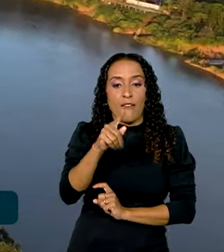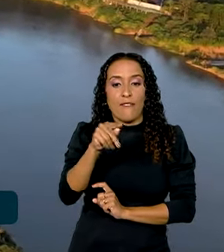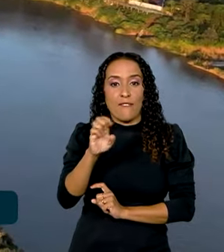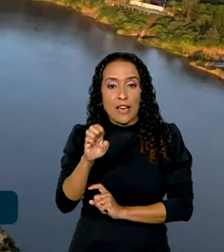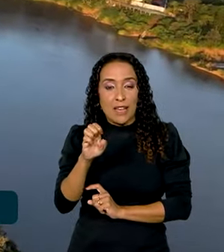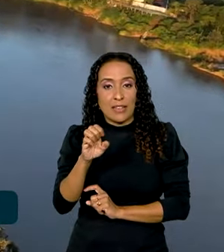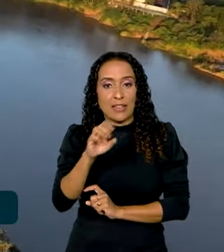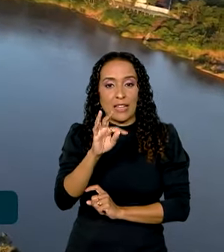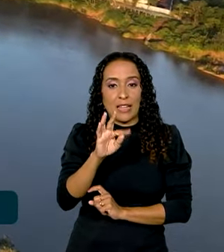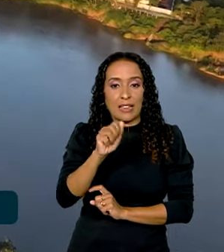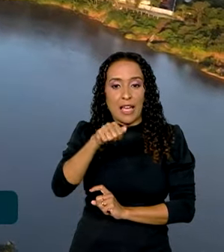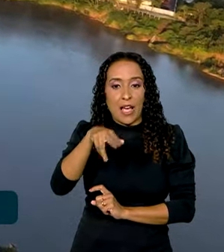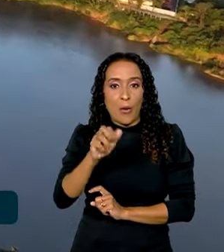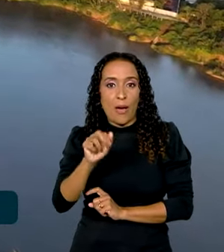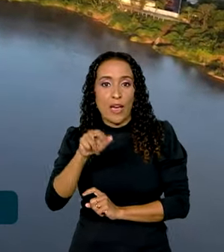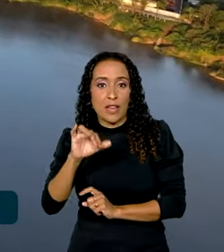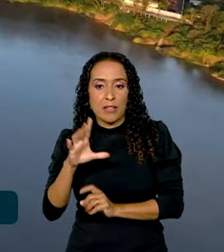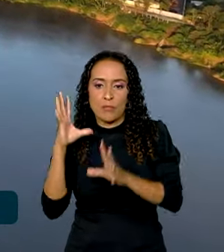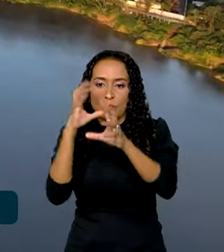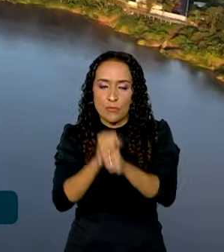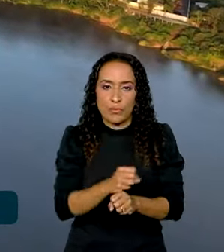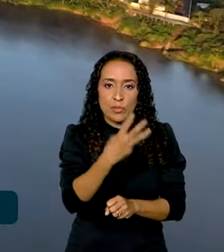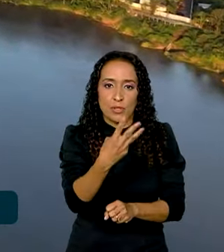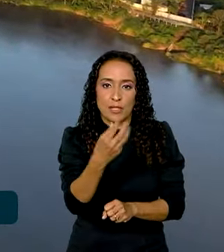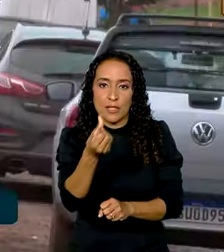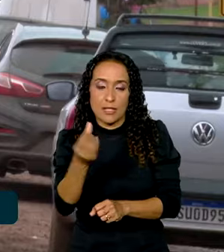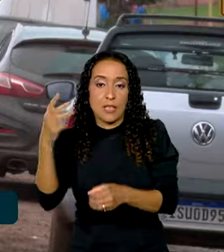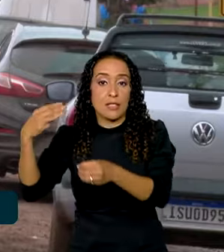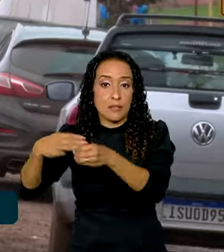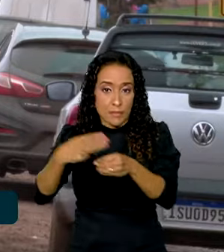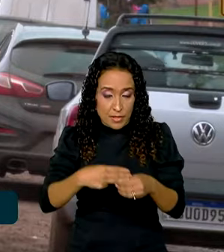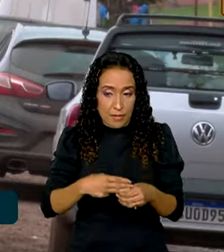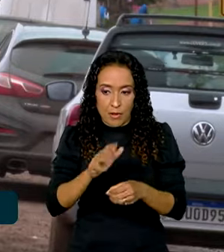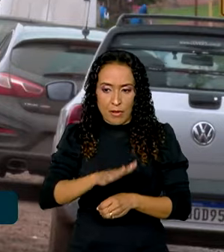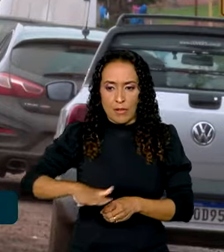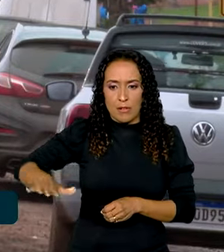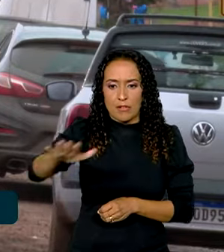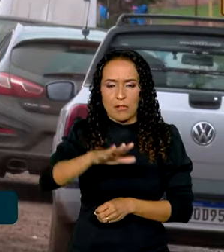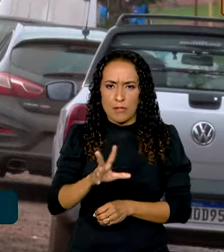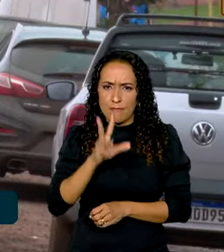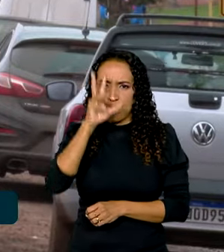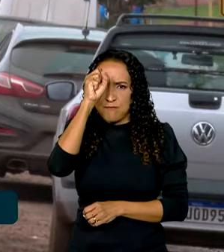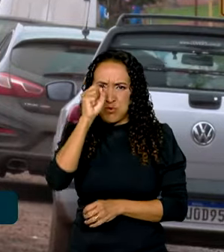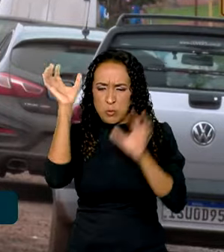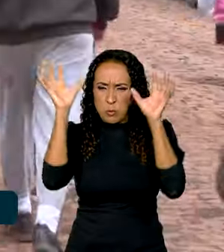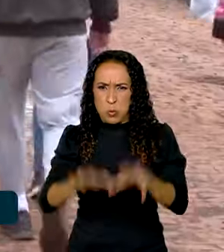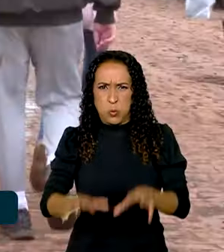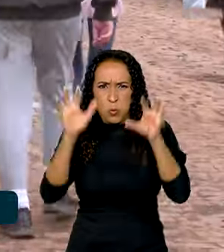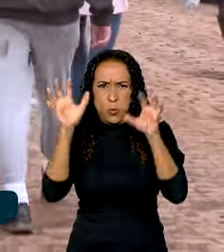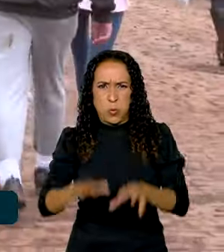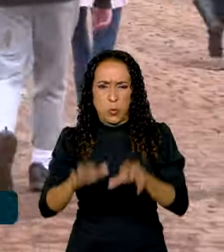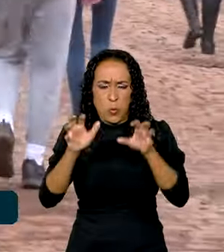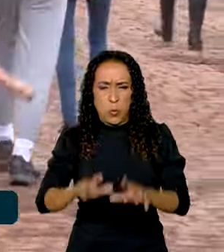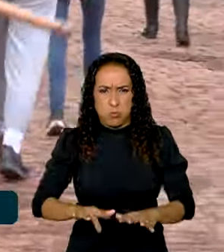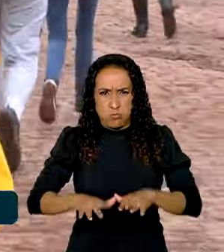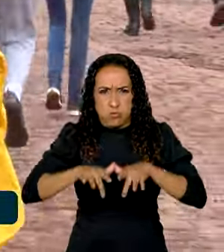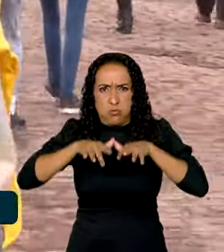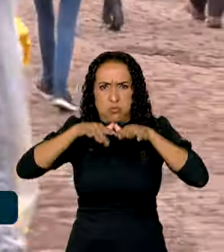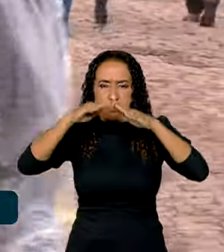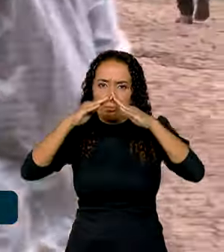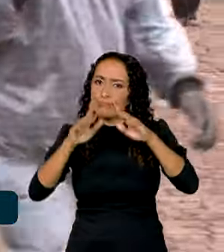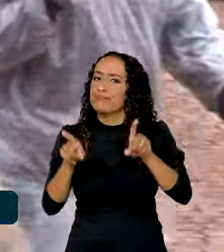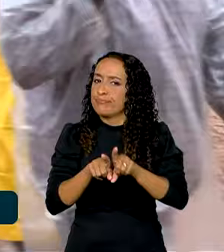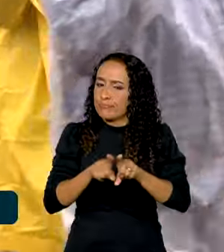Taquari é formado por 36 municípios. A região foi fortemente atingida por enchentes